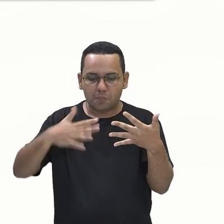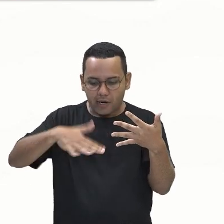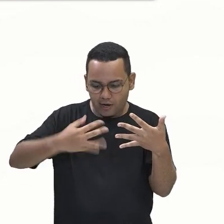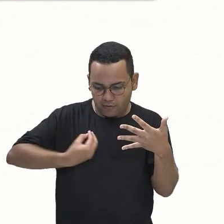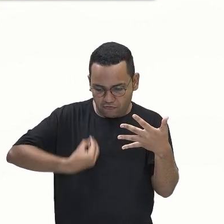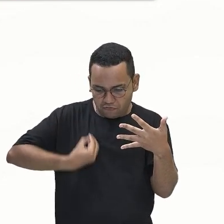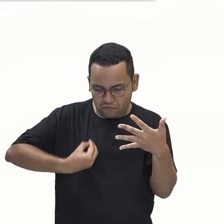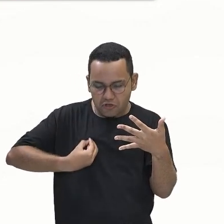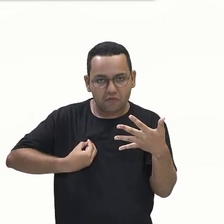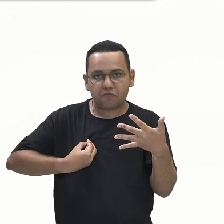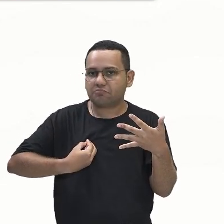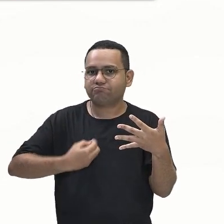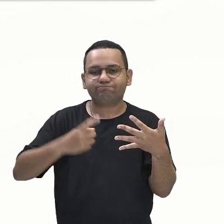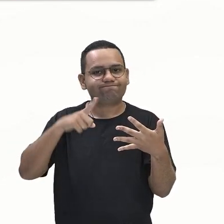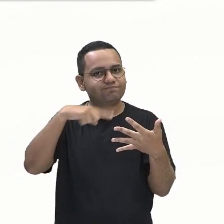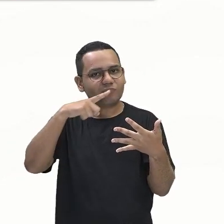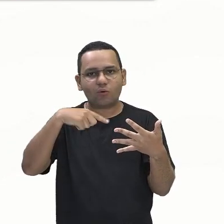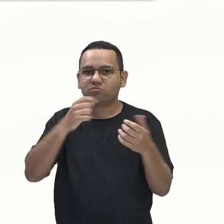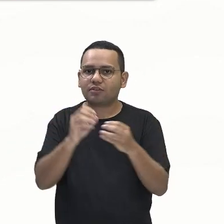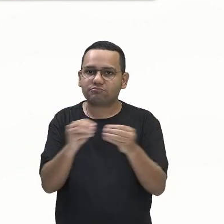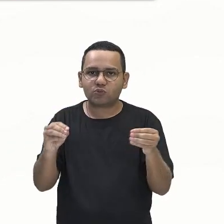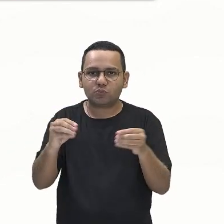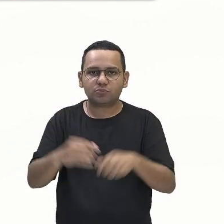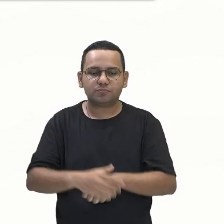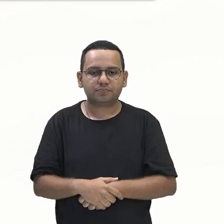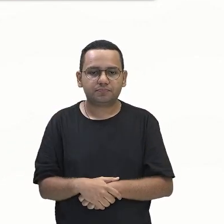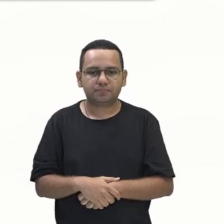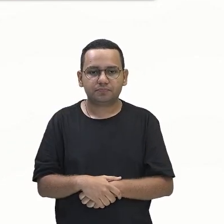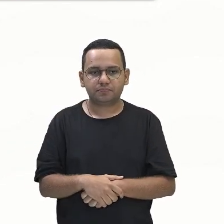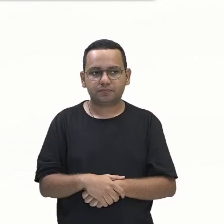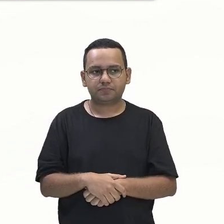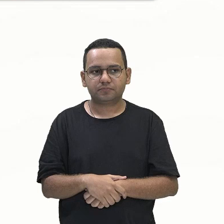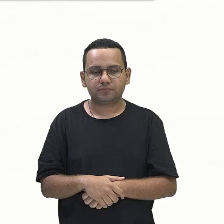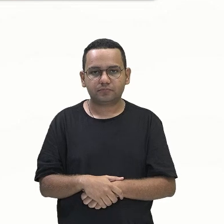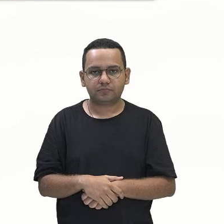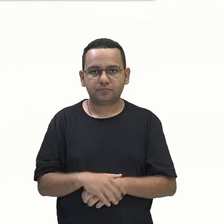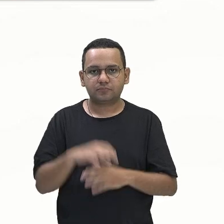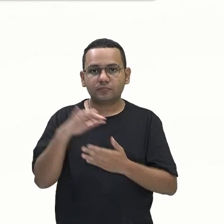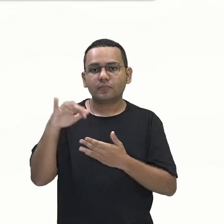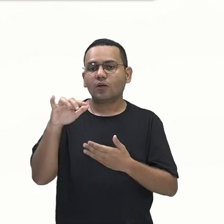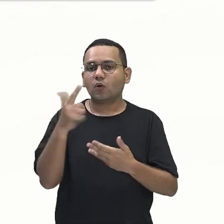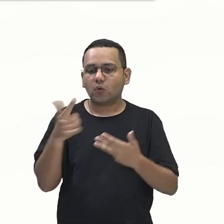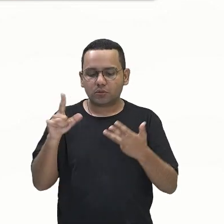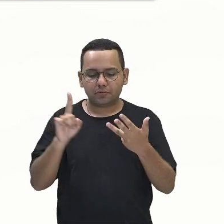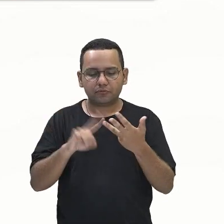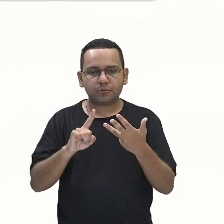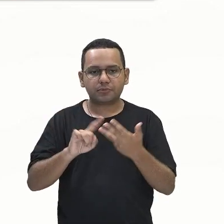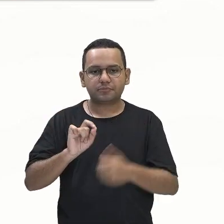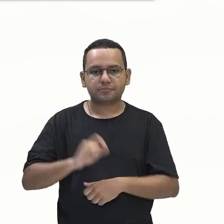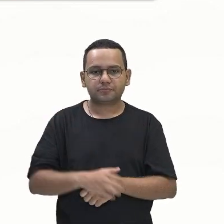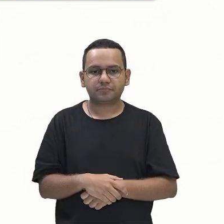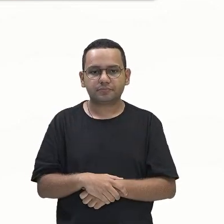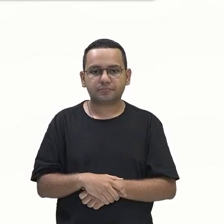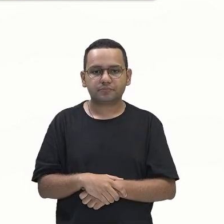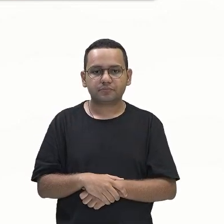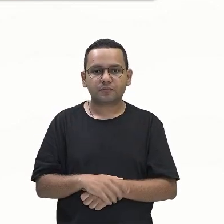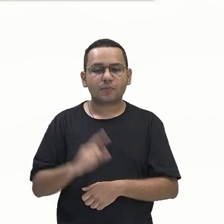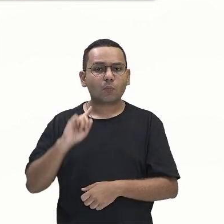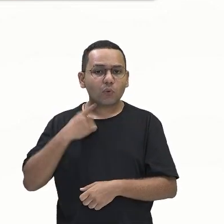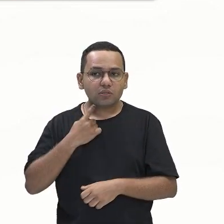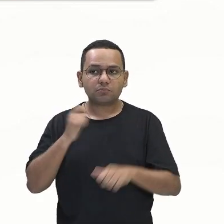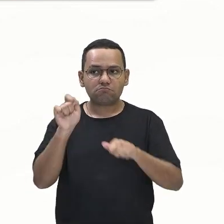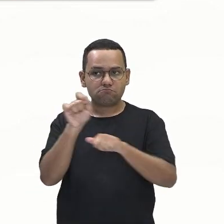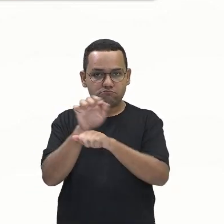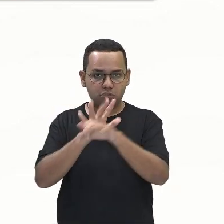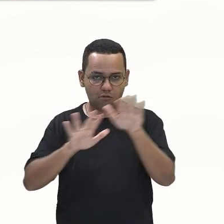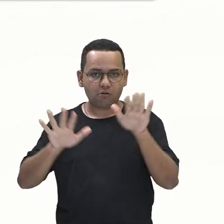daquelas espécies, né? Outras situações de aspectos negativos é a poluição atmosférica,